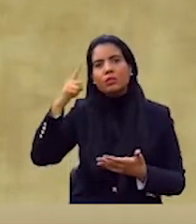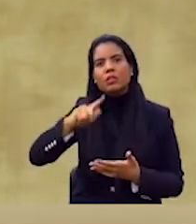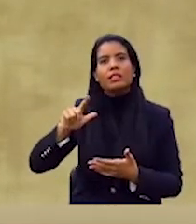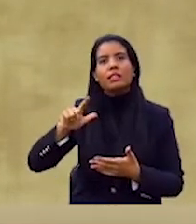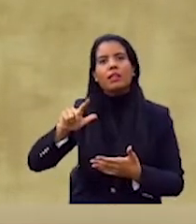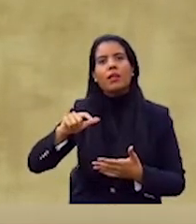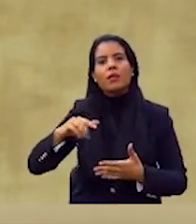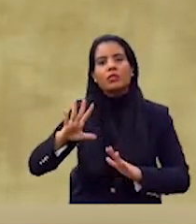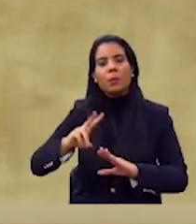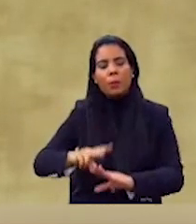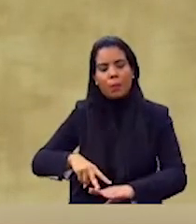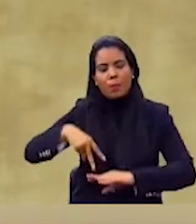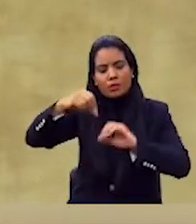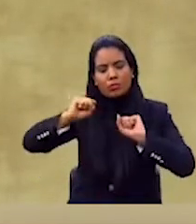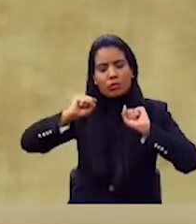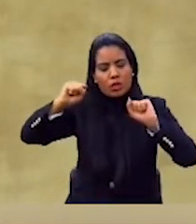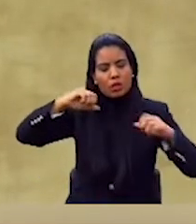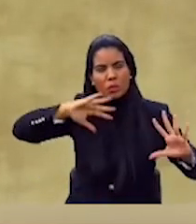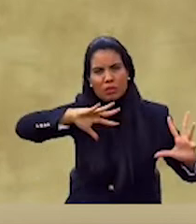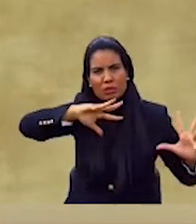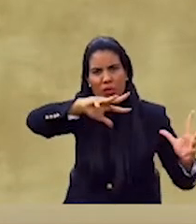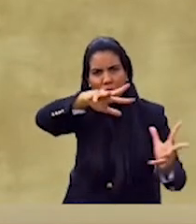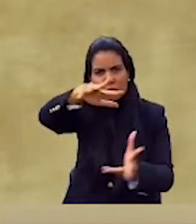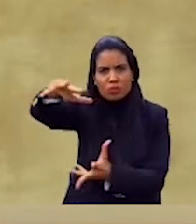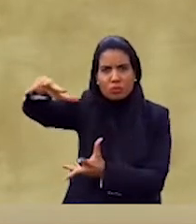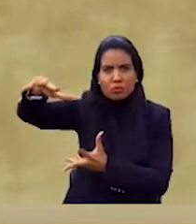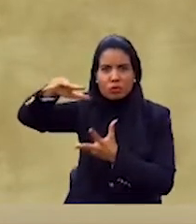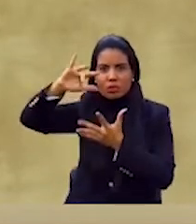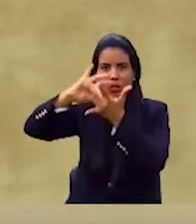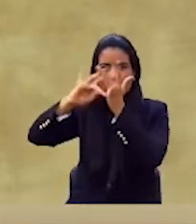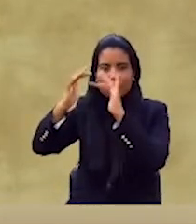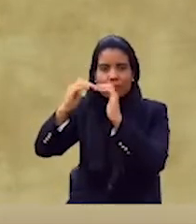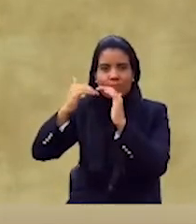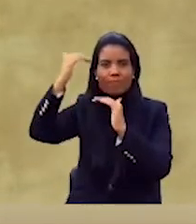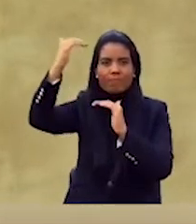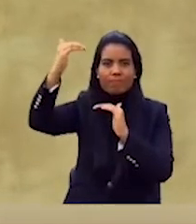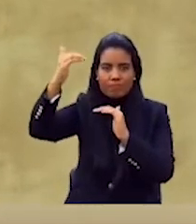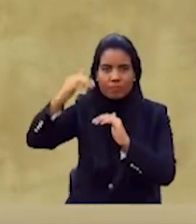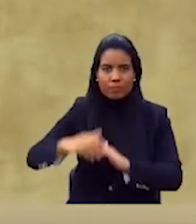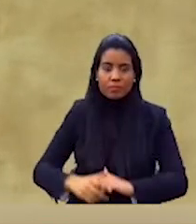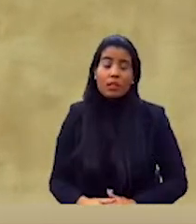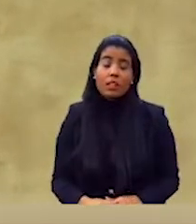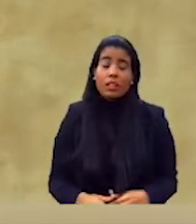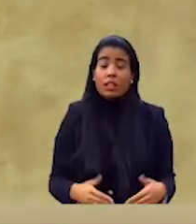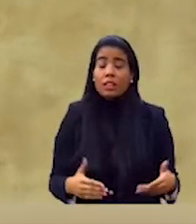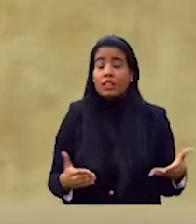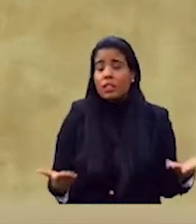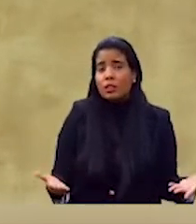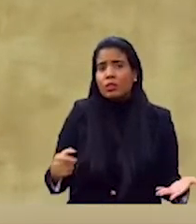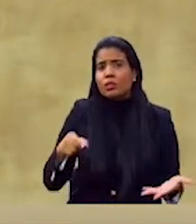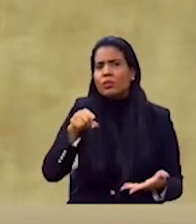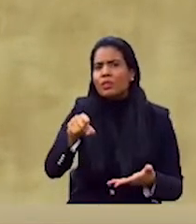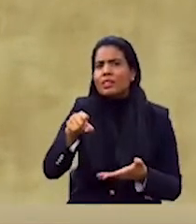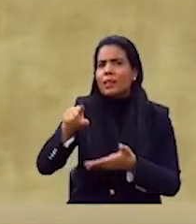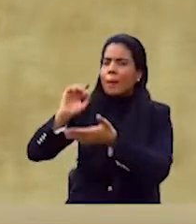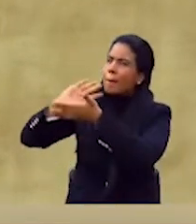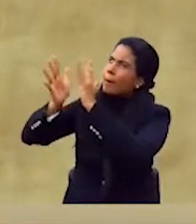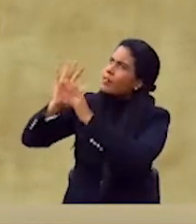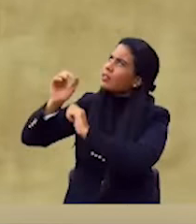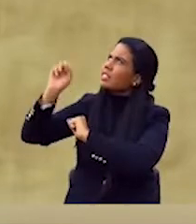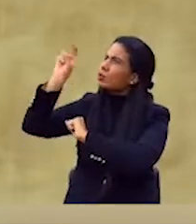existe nos céus e na terra. Então, quando você fala em nome de